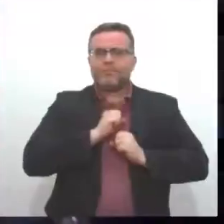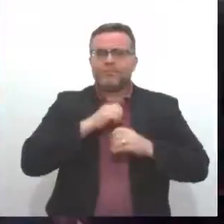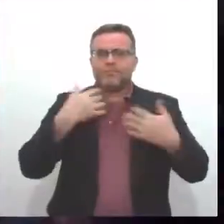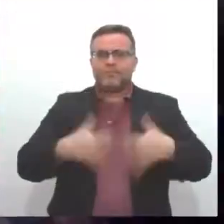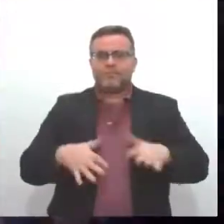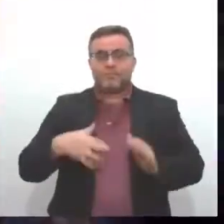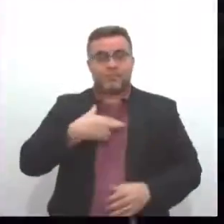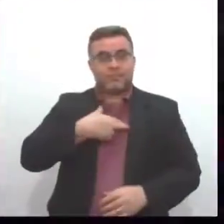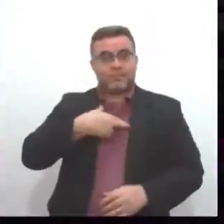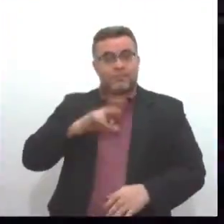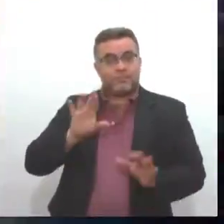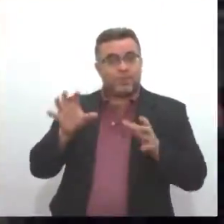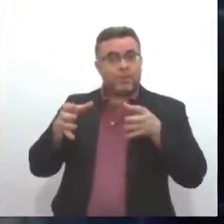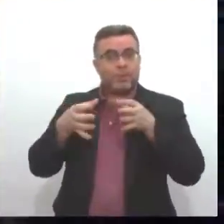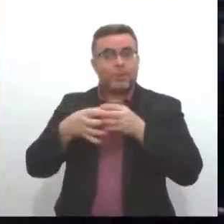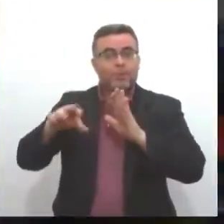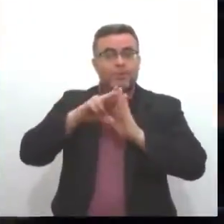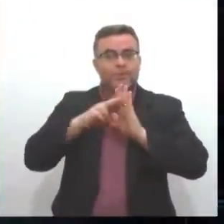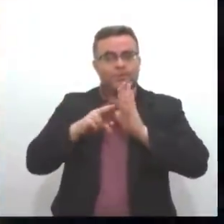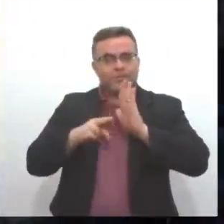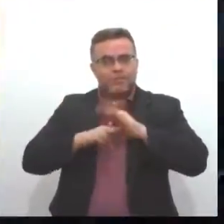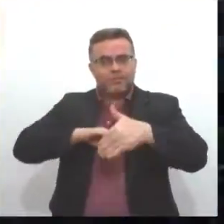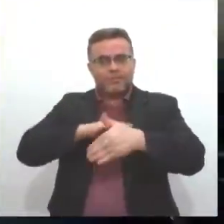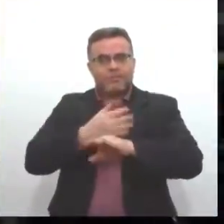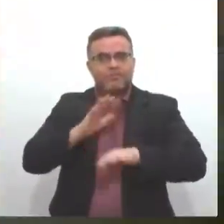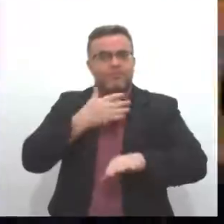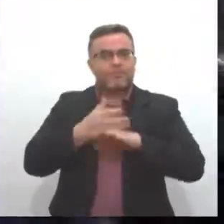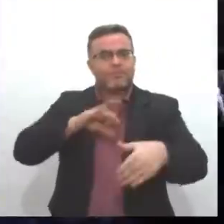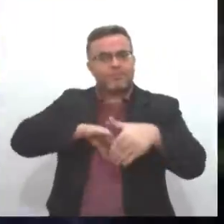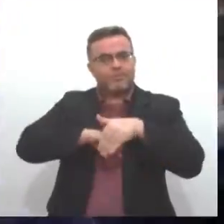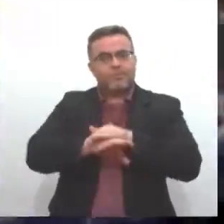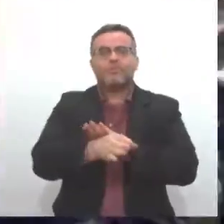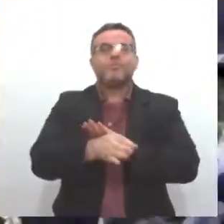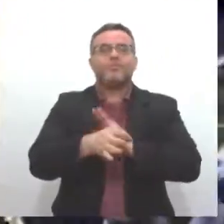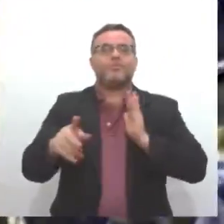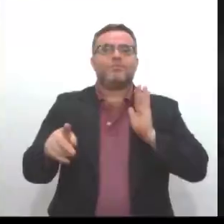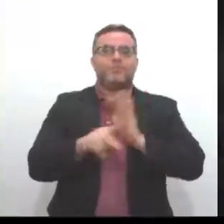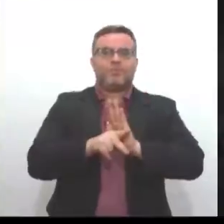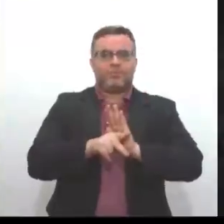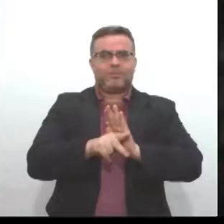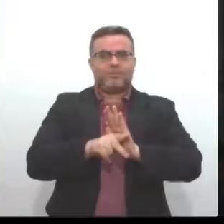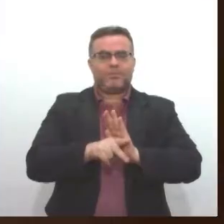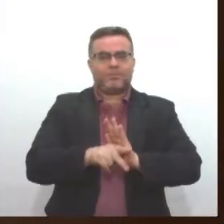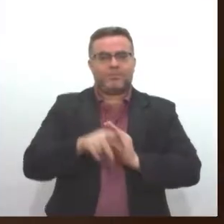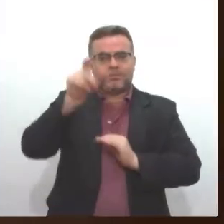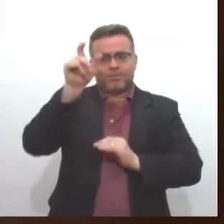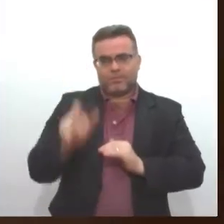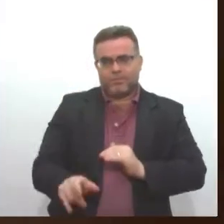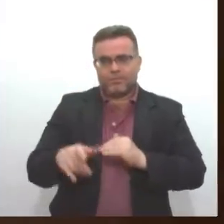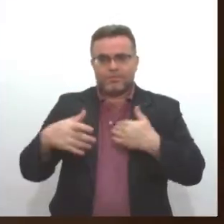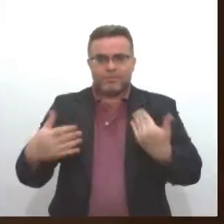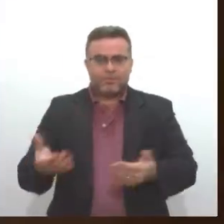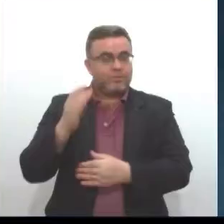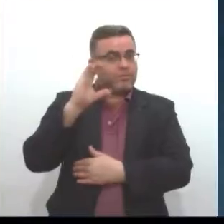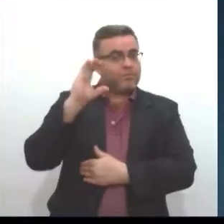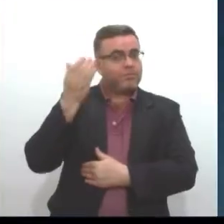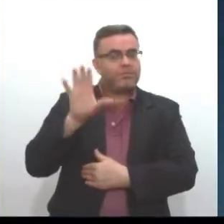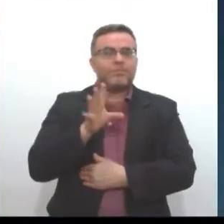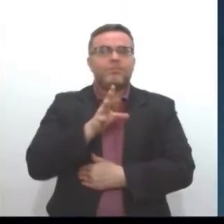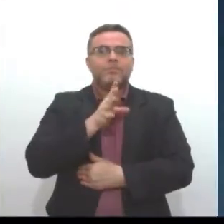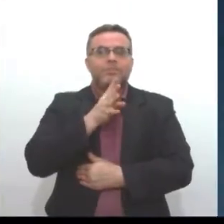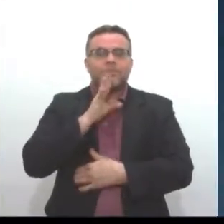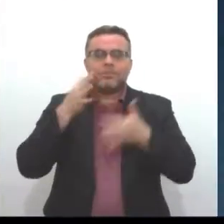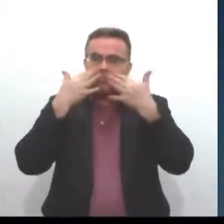o conjunto de crenças e práticas relativas a coisas sagradas. Ciência é o conhecimento atento